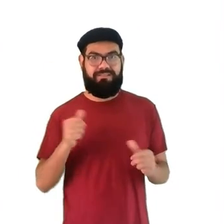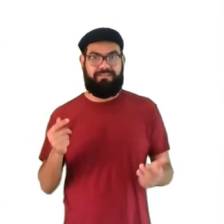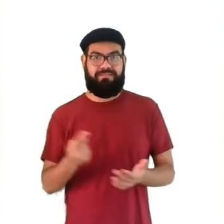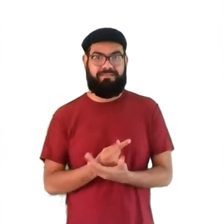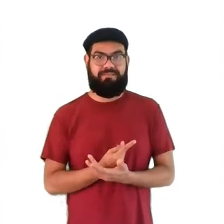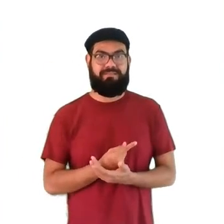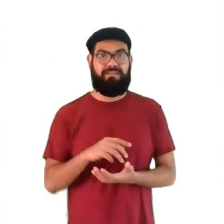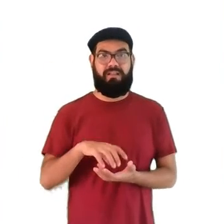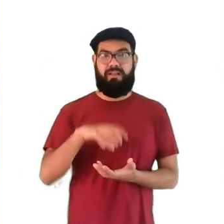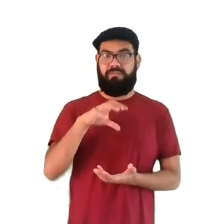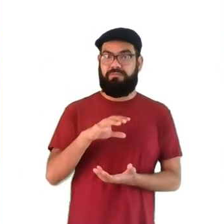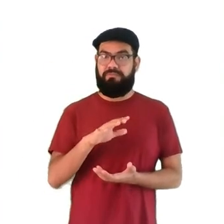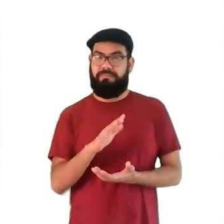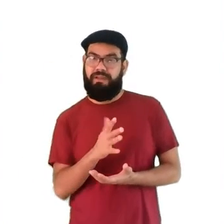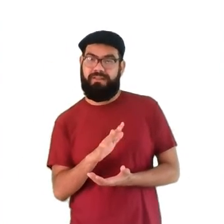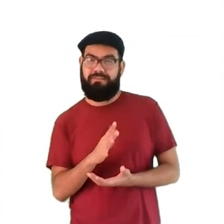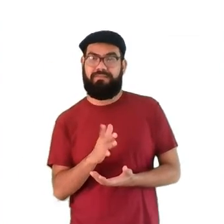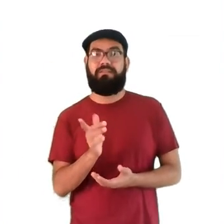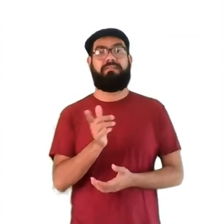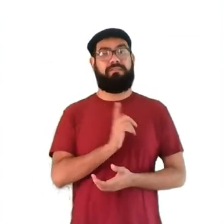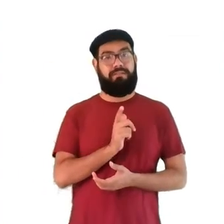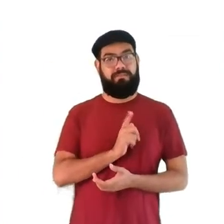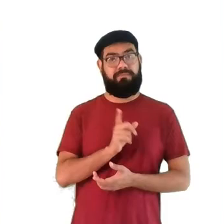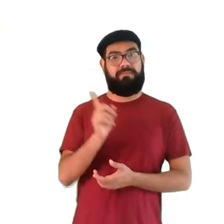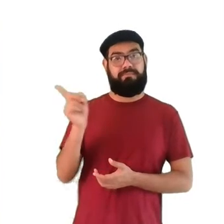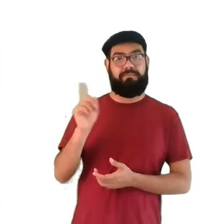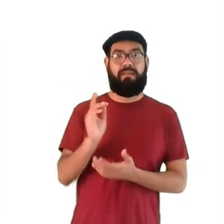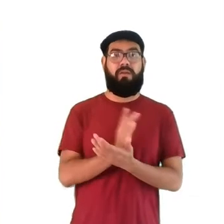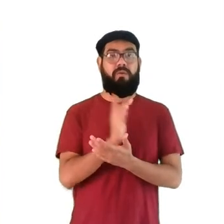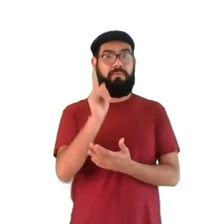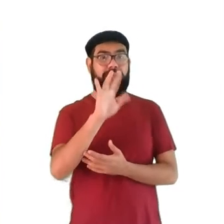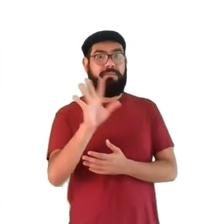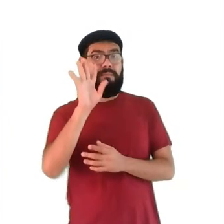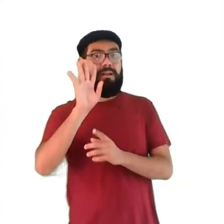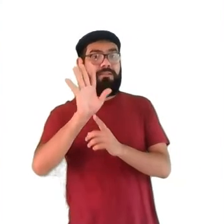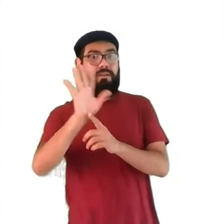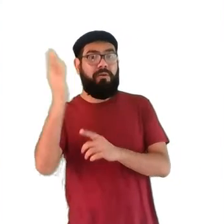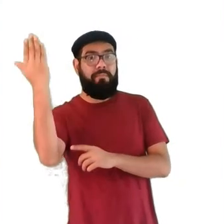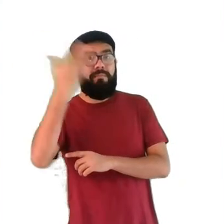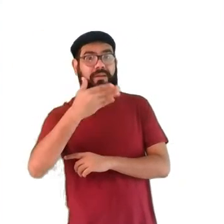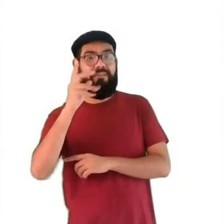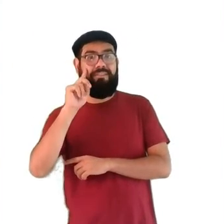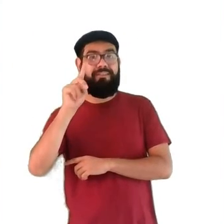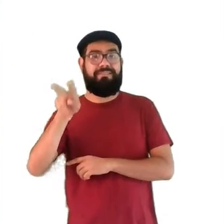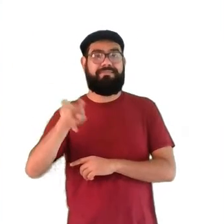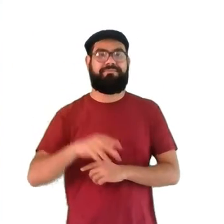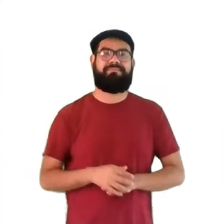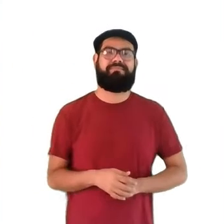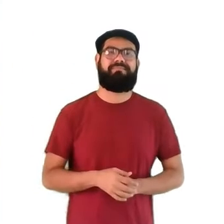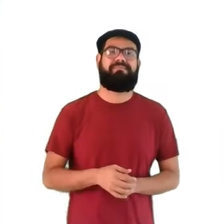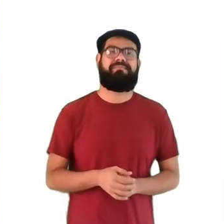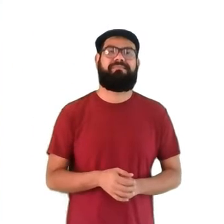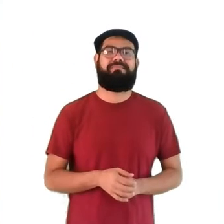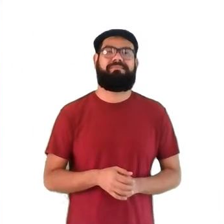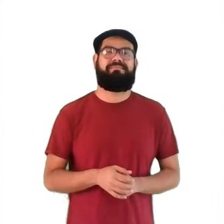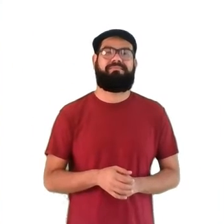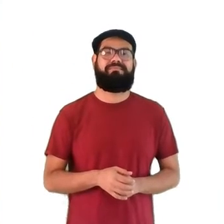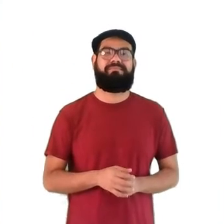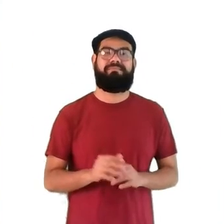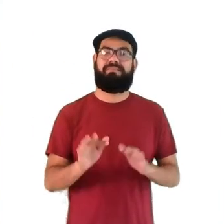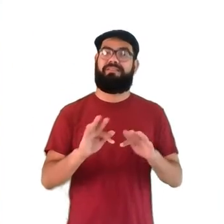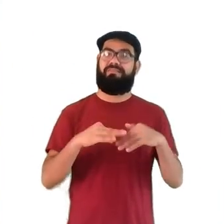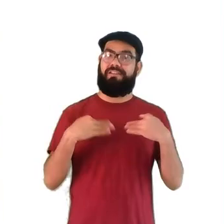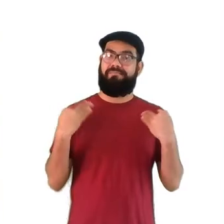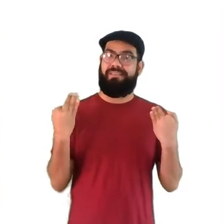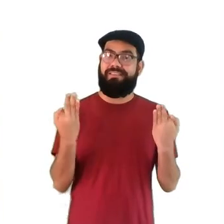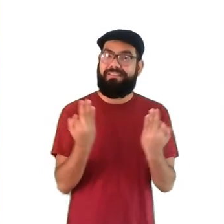médio. E aqui nós temos algumas imagens para comprovar isso, né? Nós temos aqui a constituição de uma família.